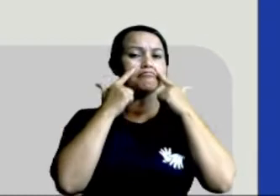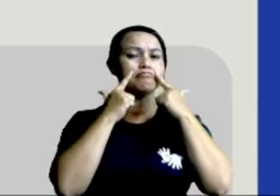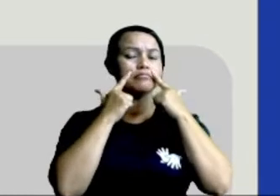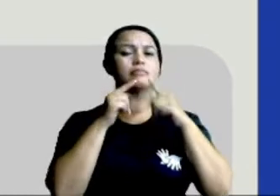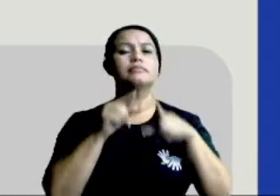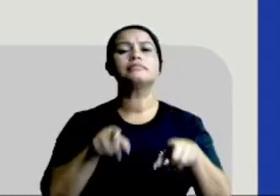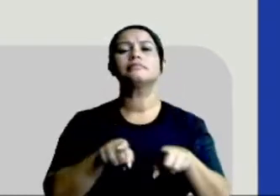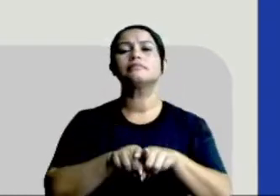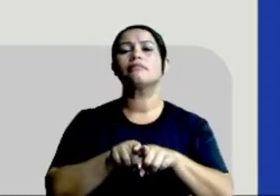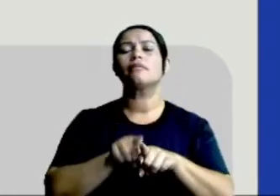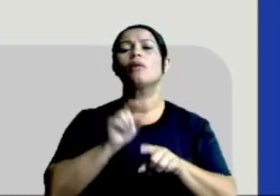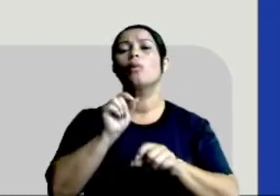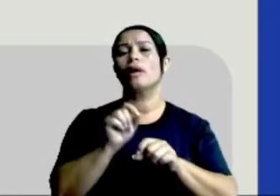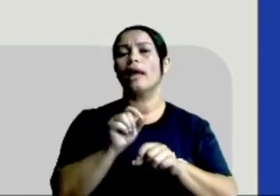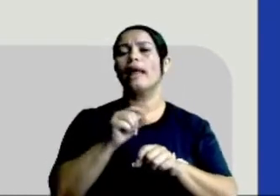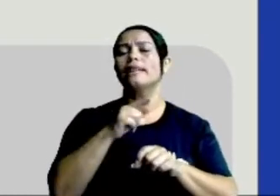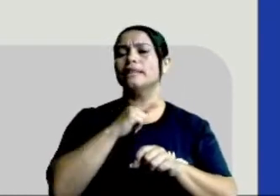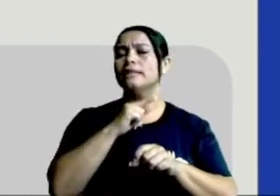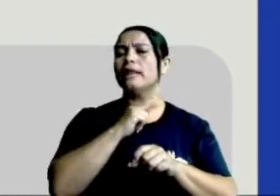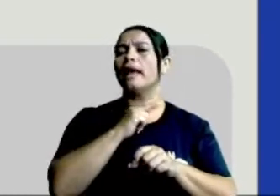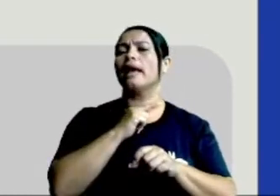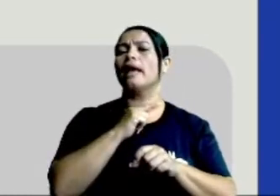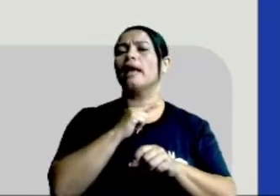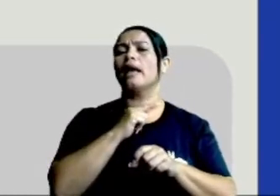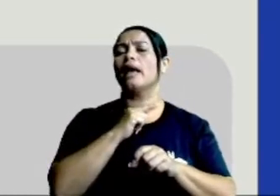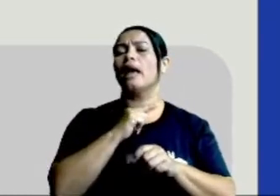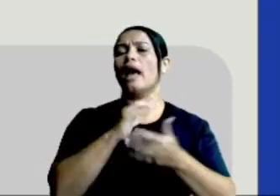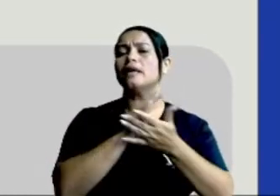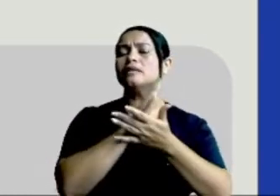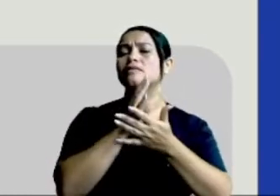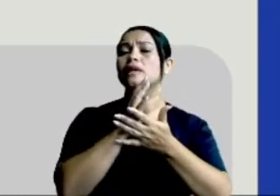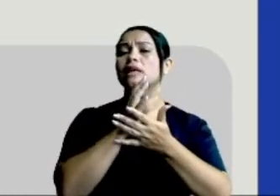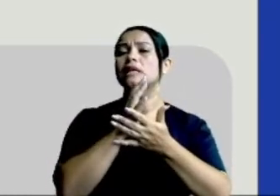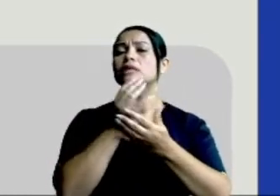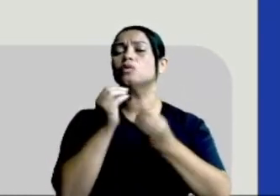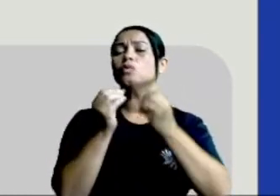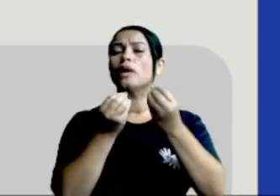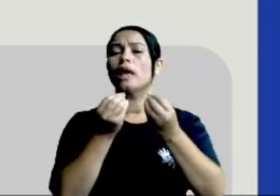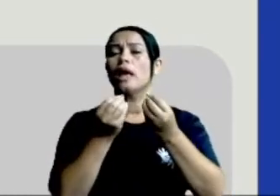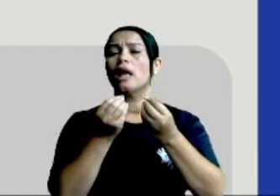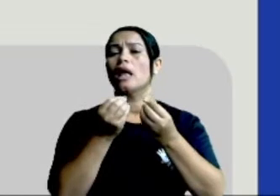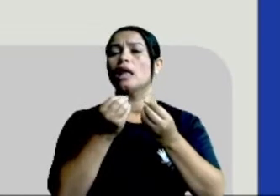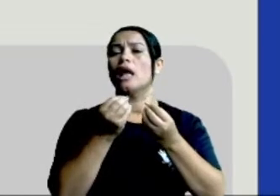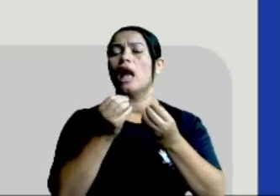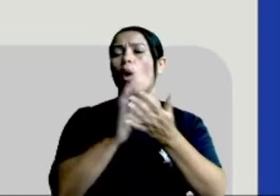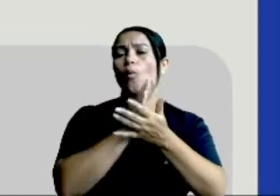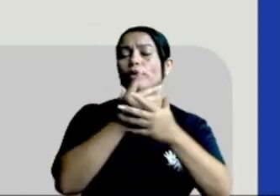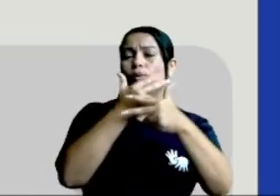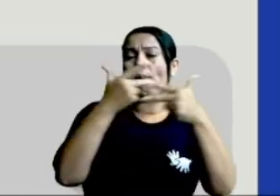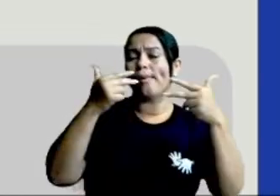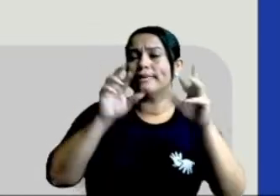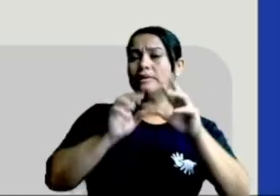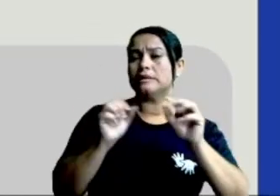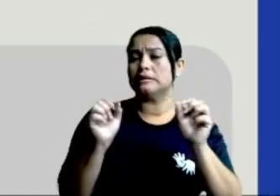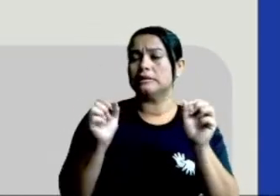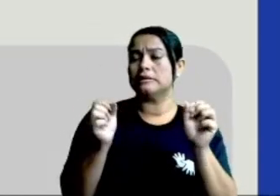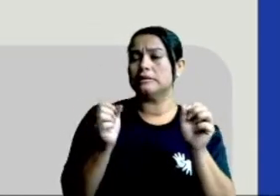E ela é estimulada com a pressão ou então com a presença de algum corpo estranho nos nossos